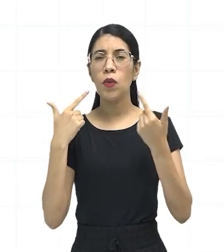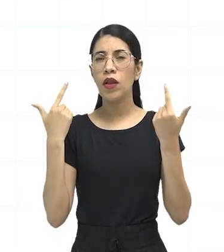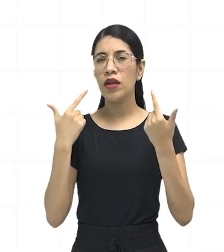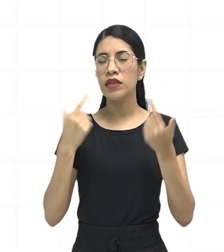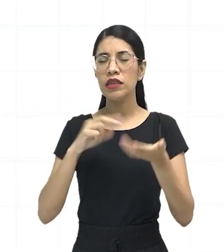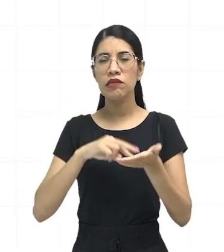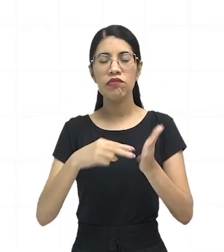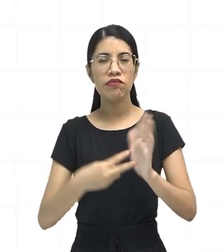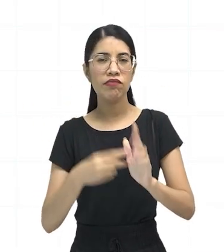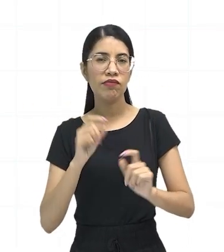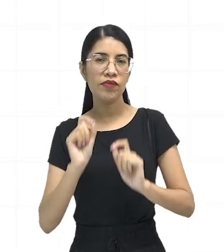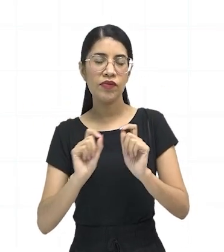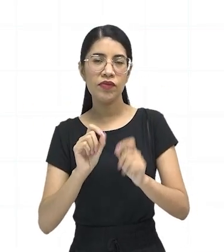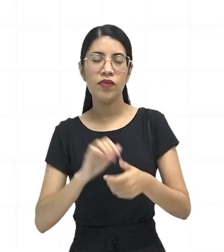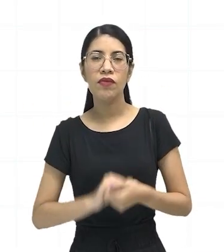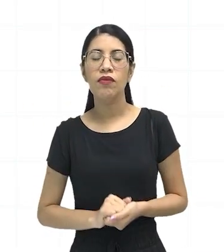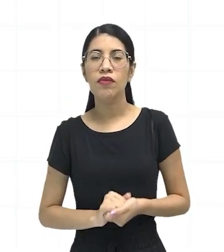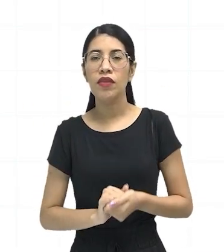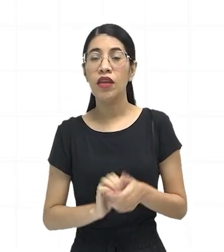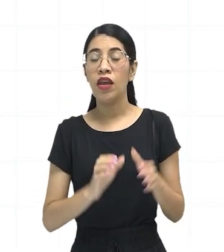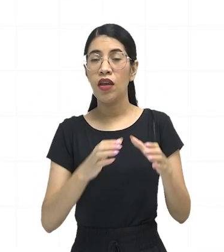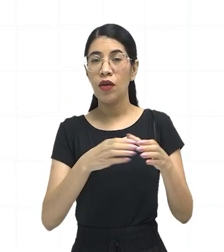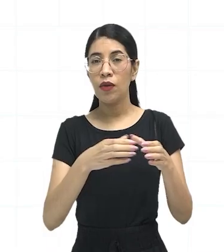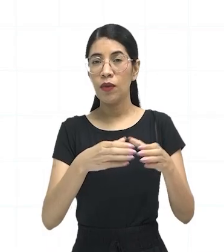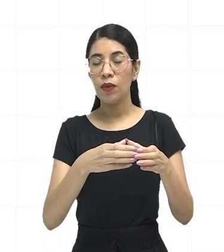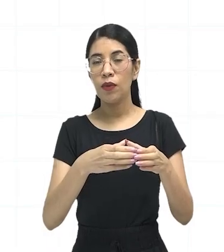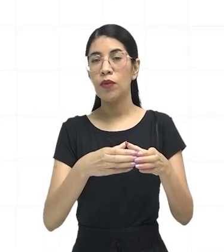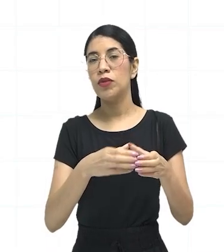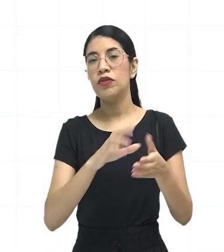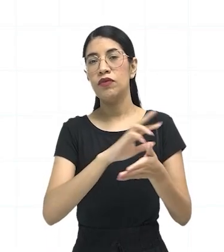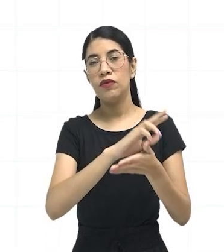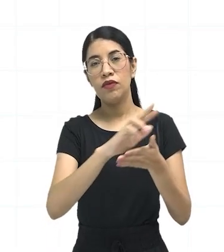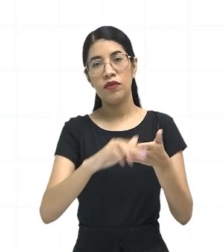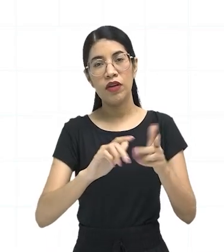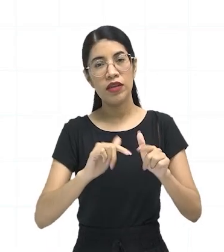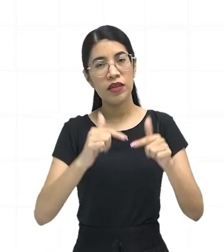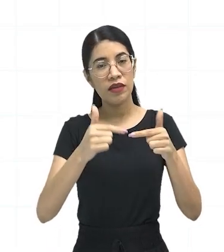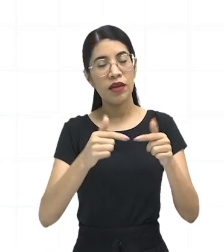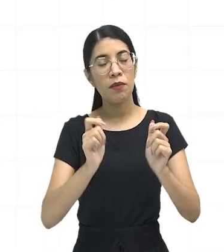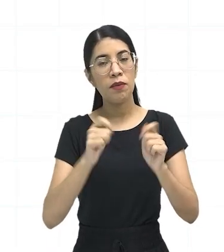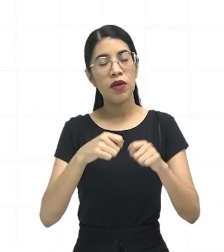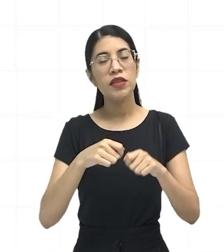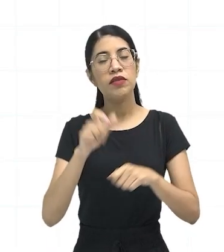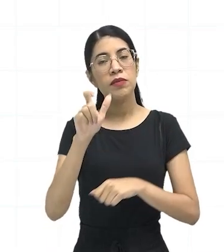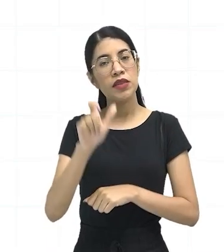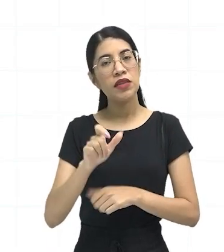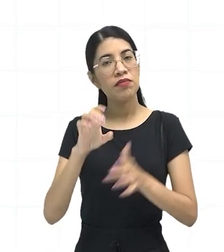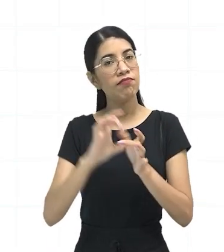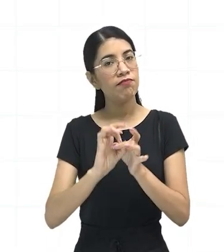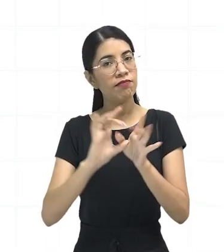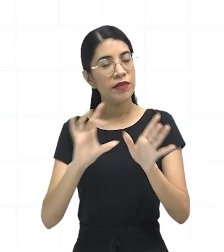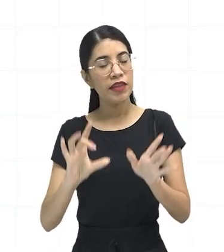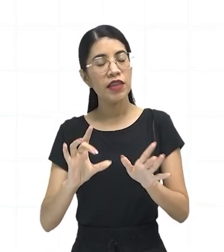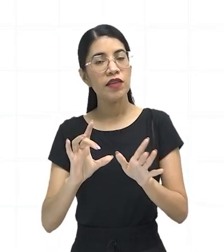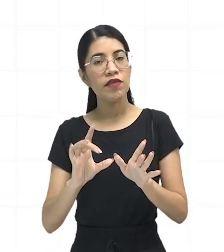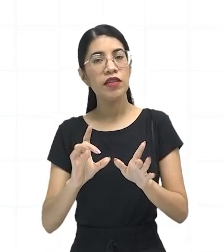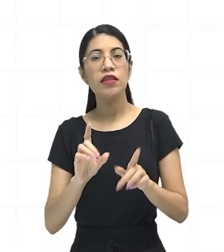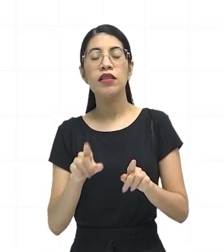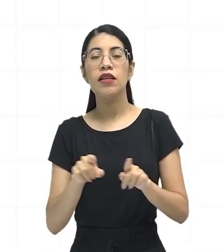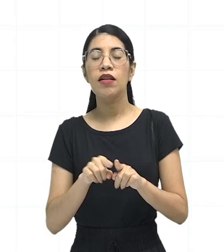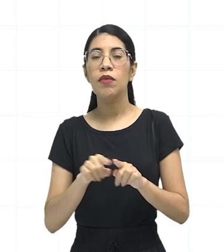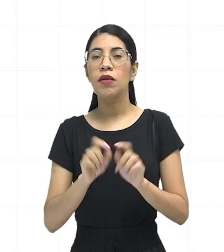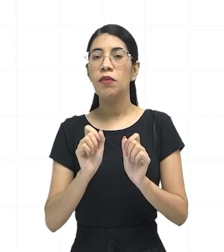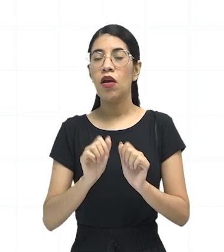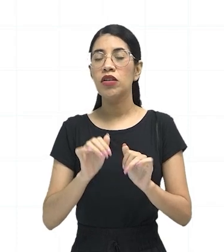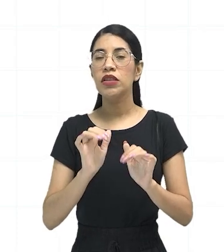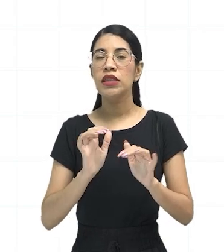lazer. Lazer é um conjunto de ocupações às quais o indivíduo pode entregar-se de livre vontade, seja